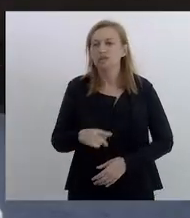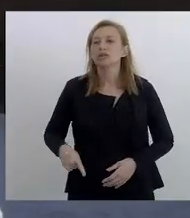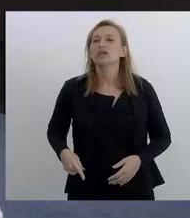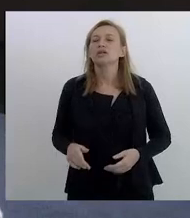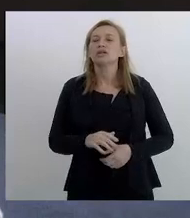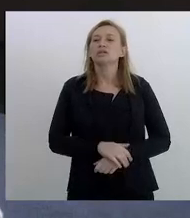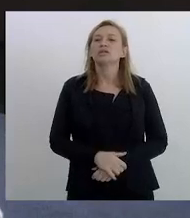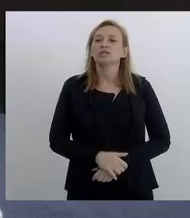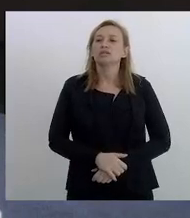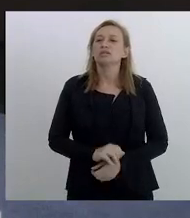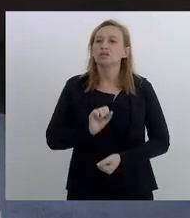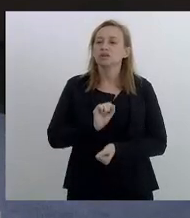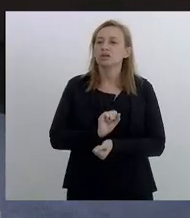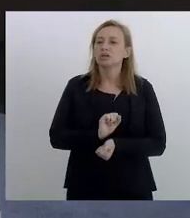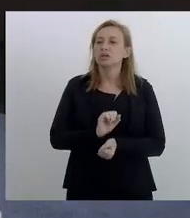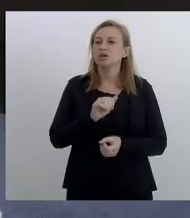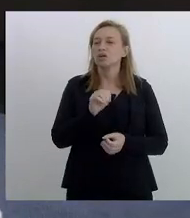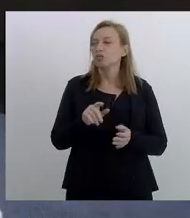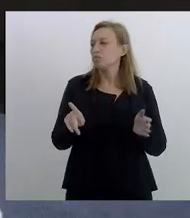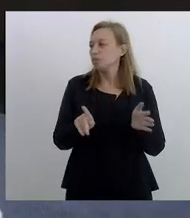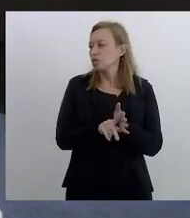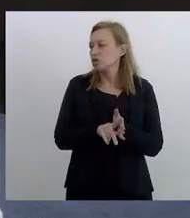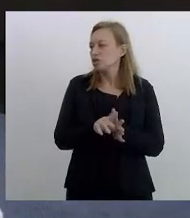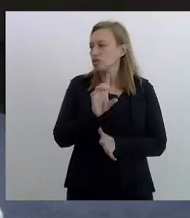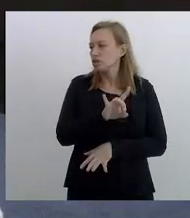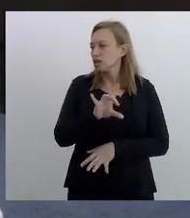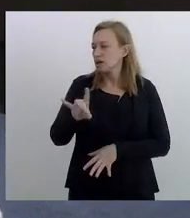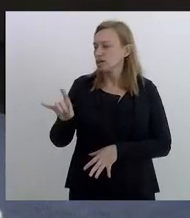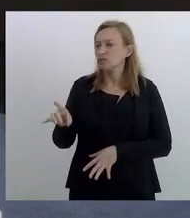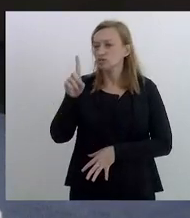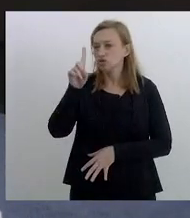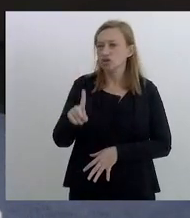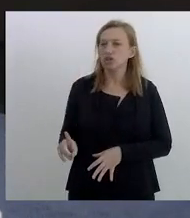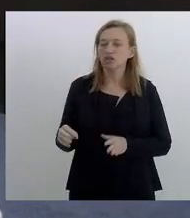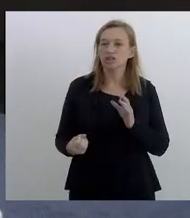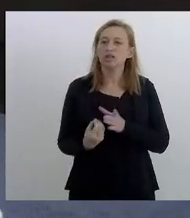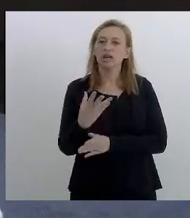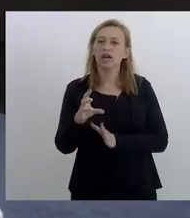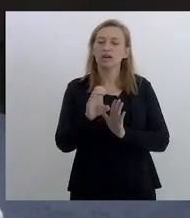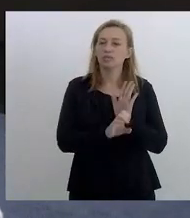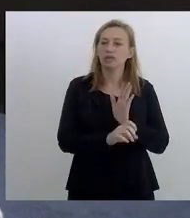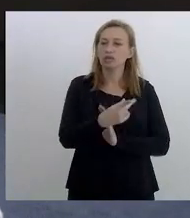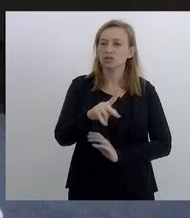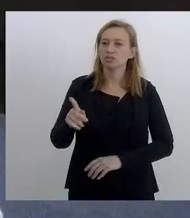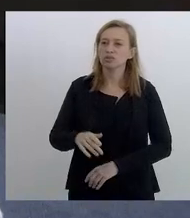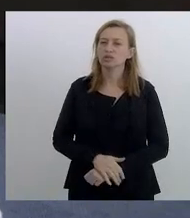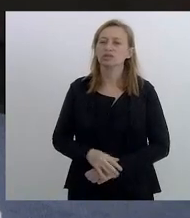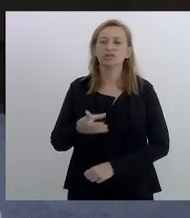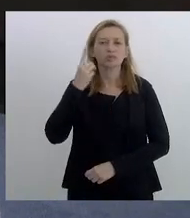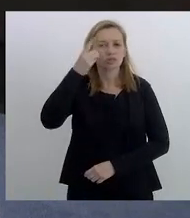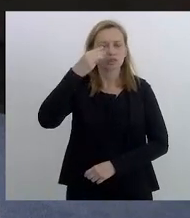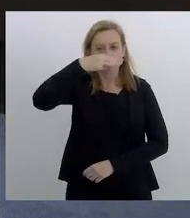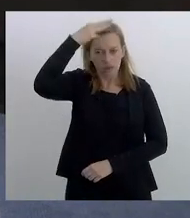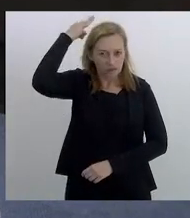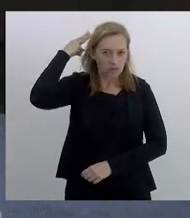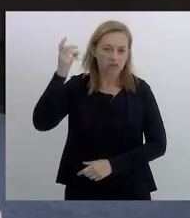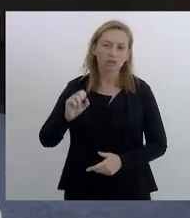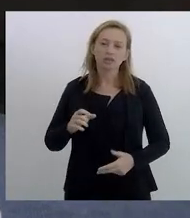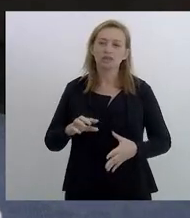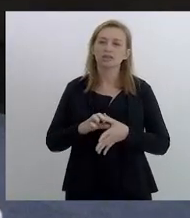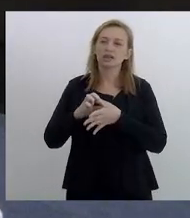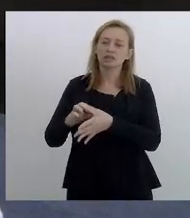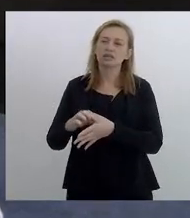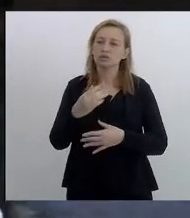Botar a salvaguarda num projeto. Cada parlamentar terá o direito de fazer as suas emendas. Deputado Márcio Pacheco, falando pela liderança do